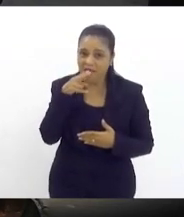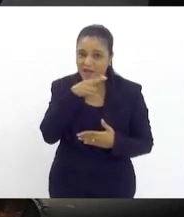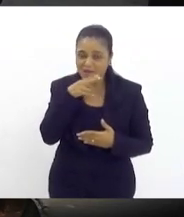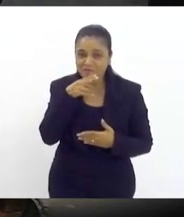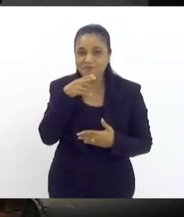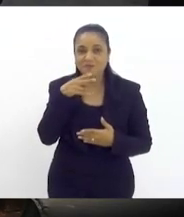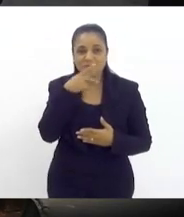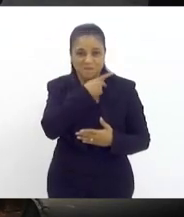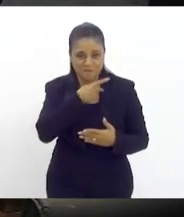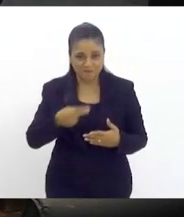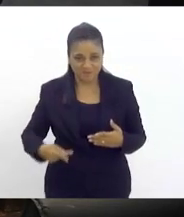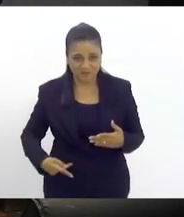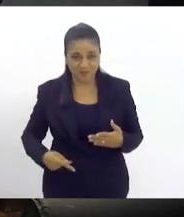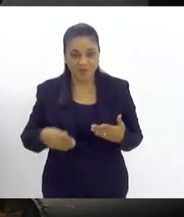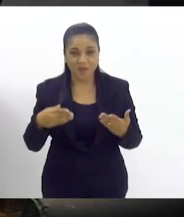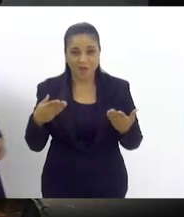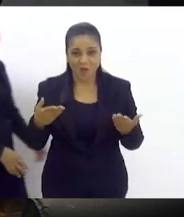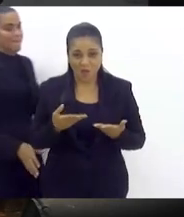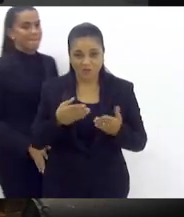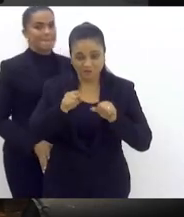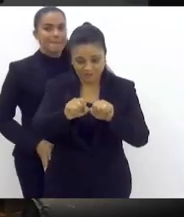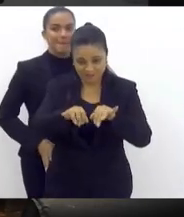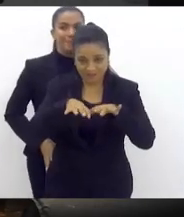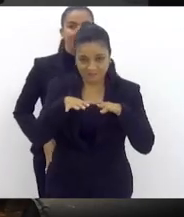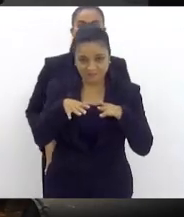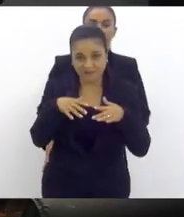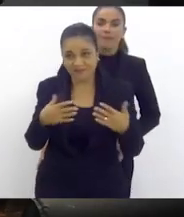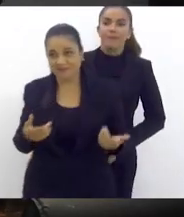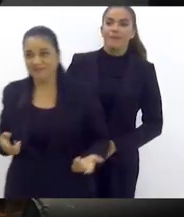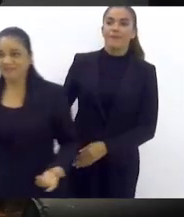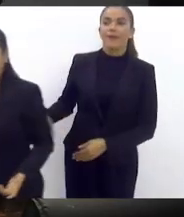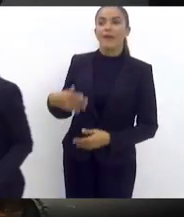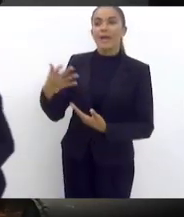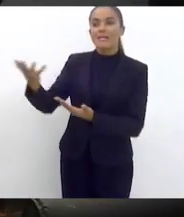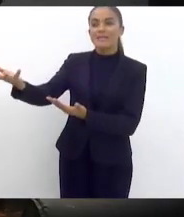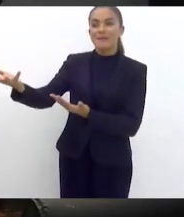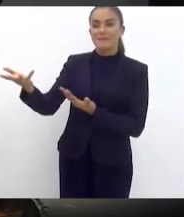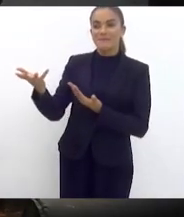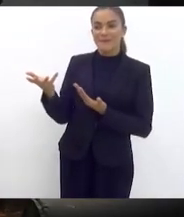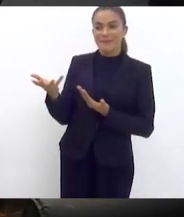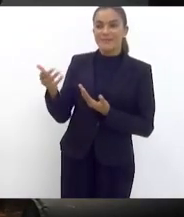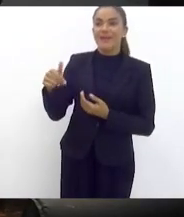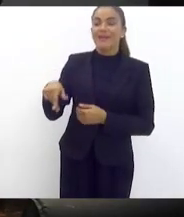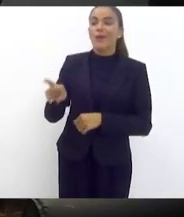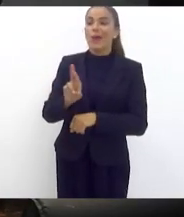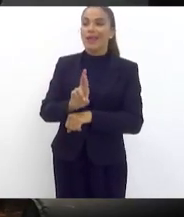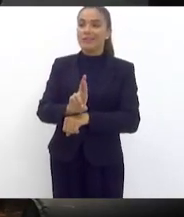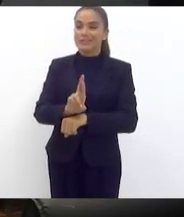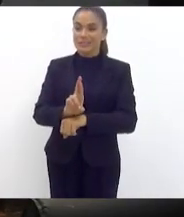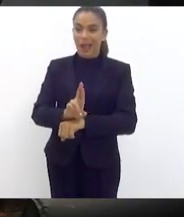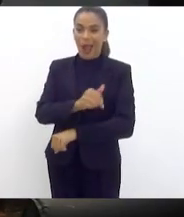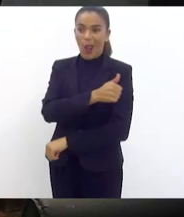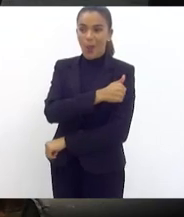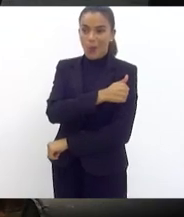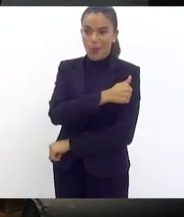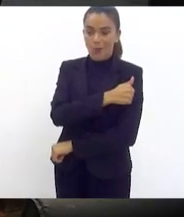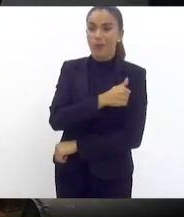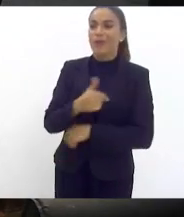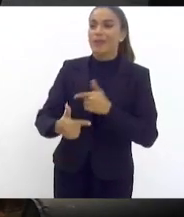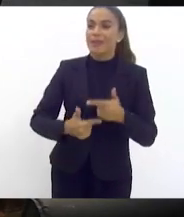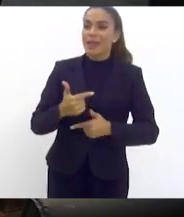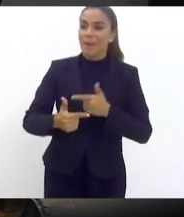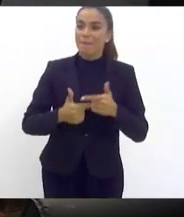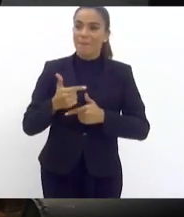porque hoje, nessa Assembleia Legislativa, recebemos aqui os residentes, alunos residentes hoje que trabalham